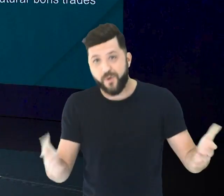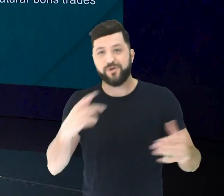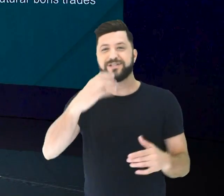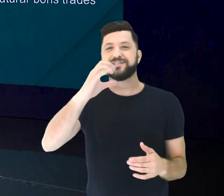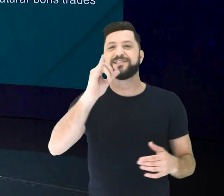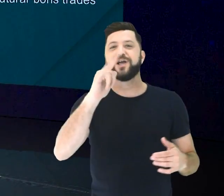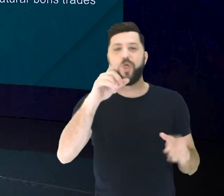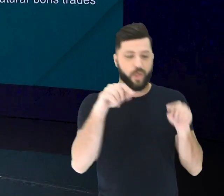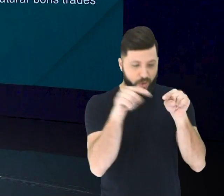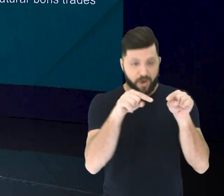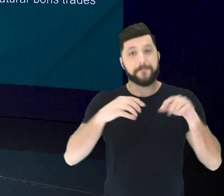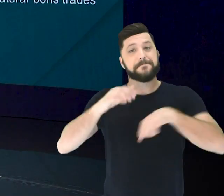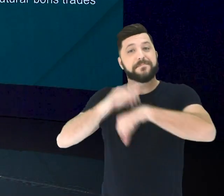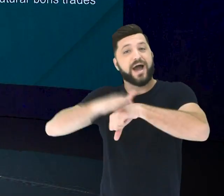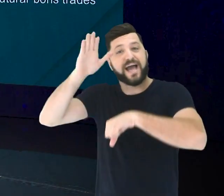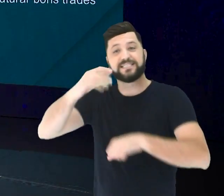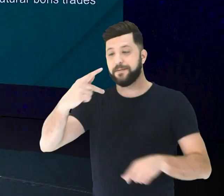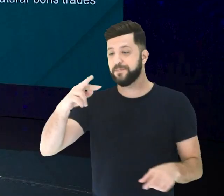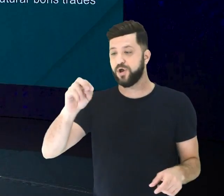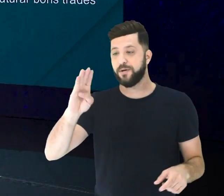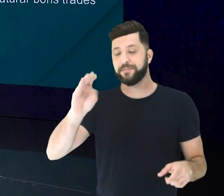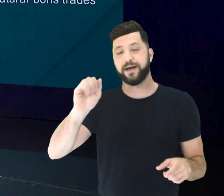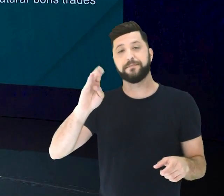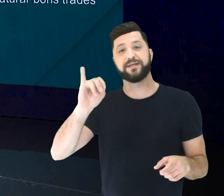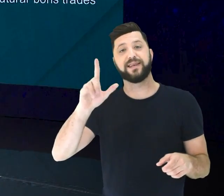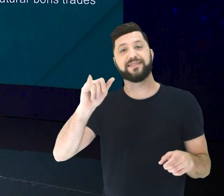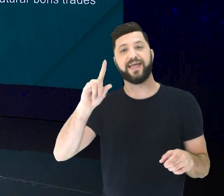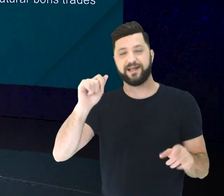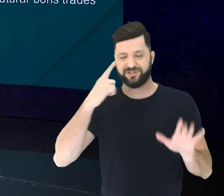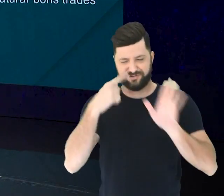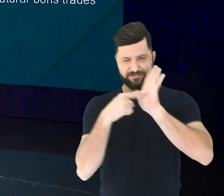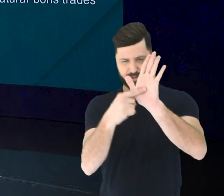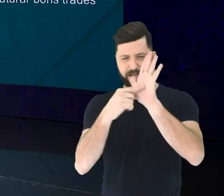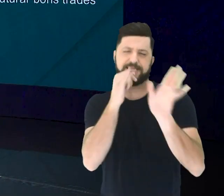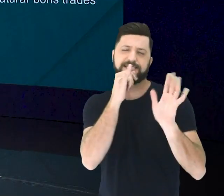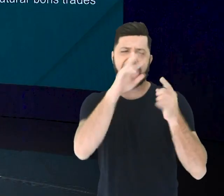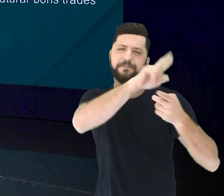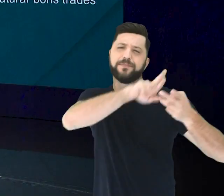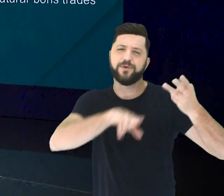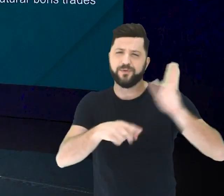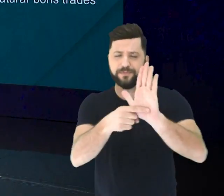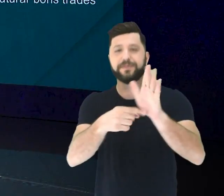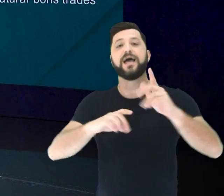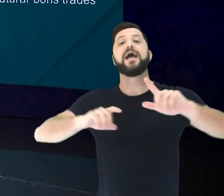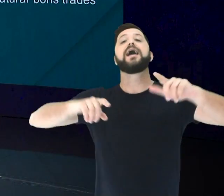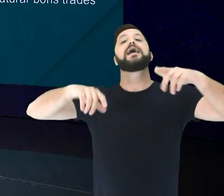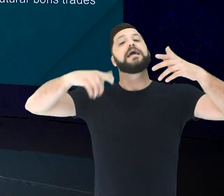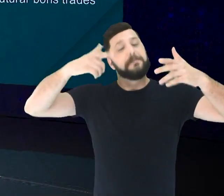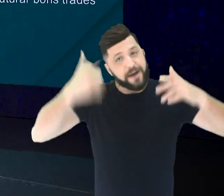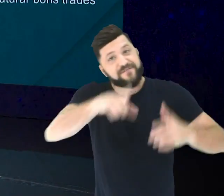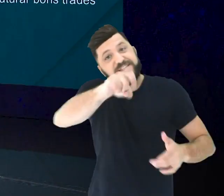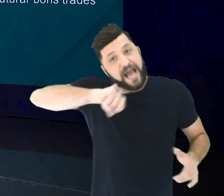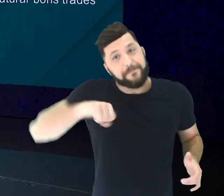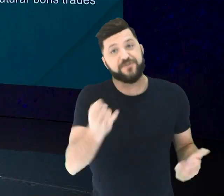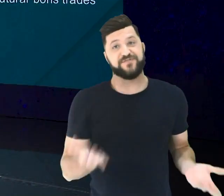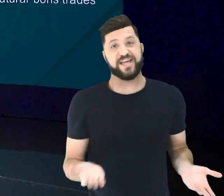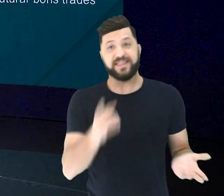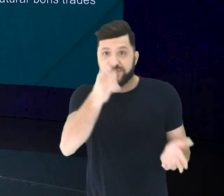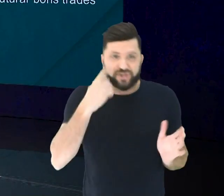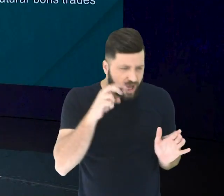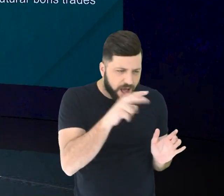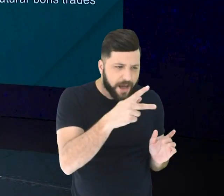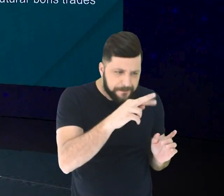movimento do preço com a definição de probabilidade que a gente vai ver agora no começo e depois claro como aproveitar esses movimentos